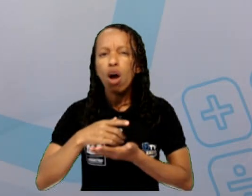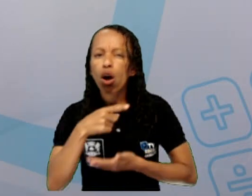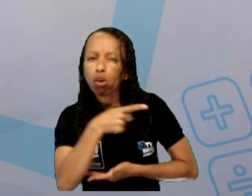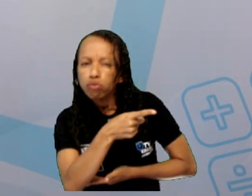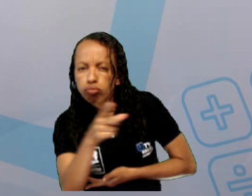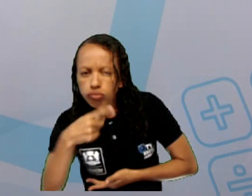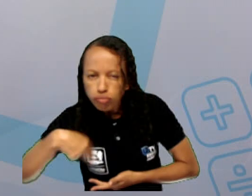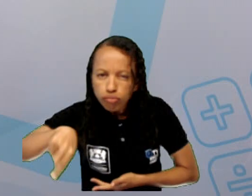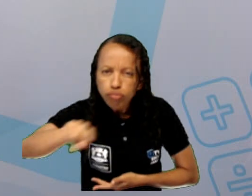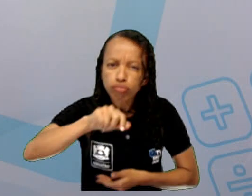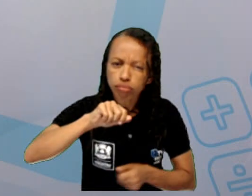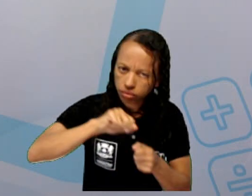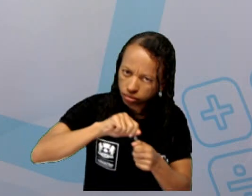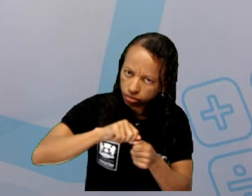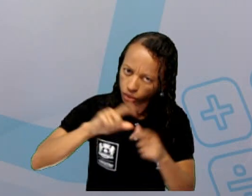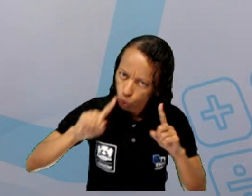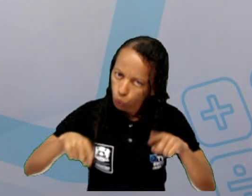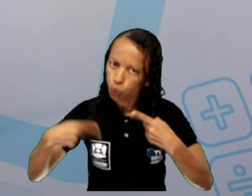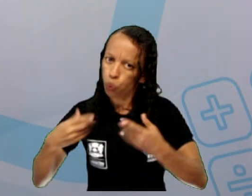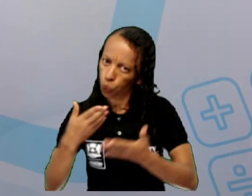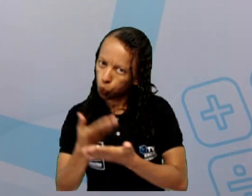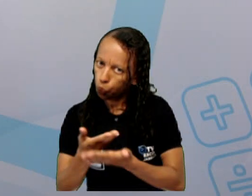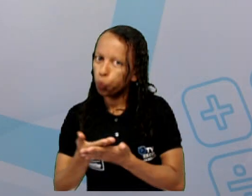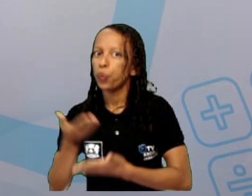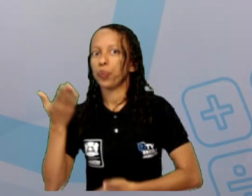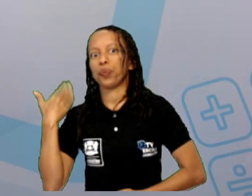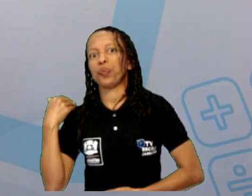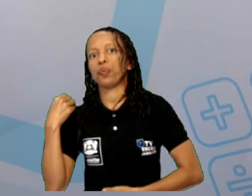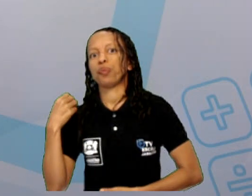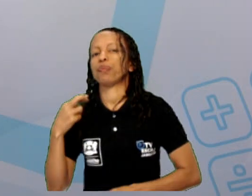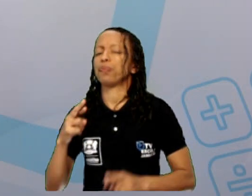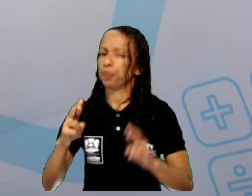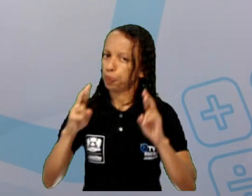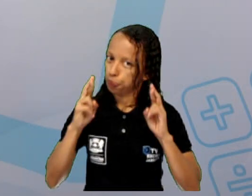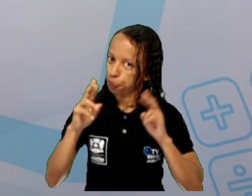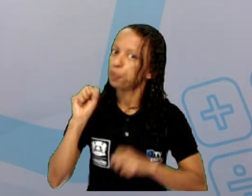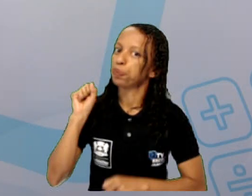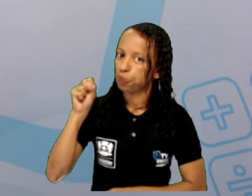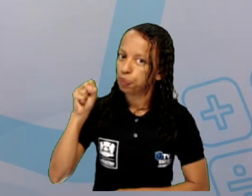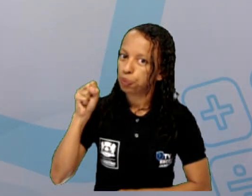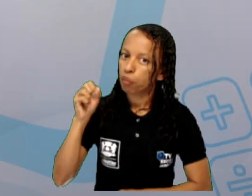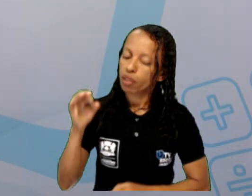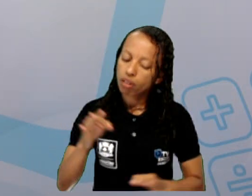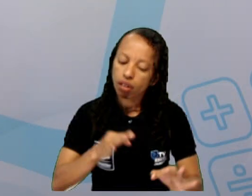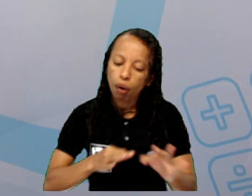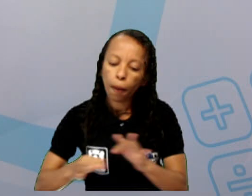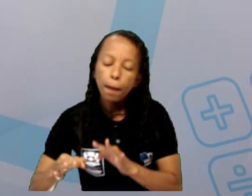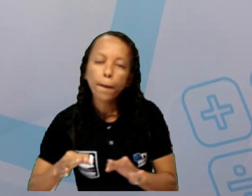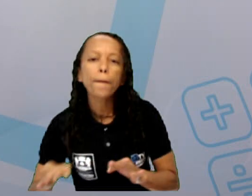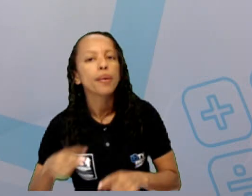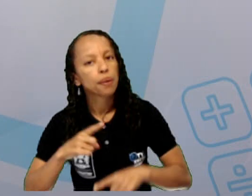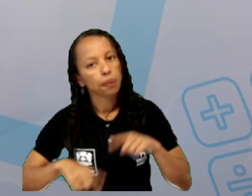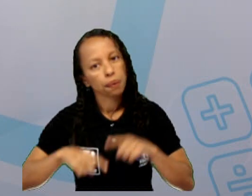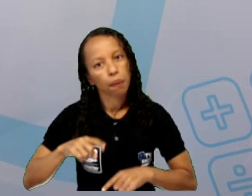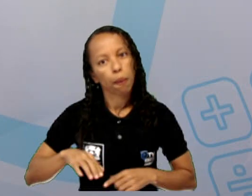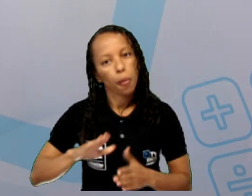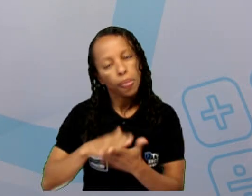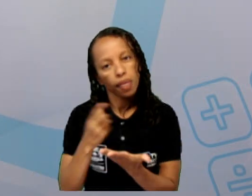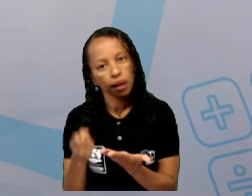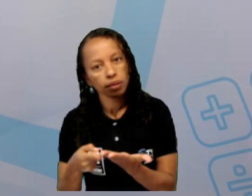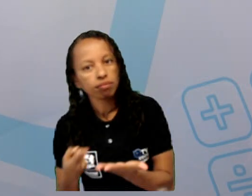desafio da aula passada? Espero que sim. Prepare aí o material, caderno,